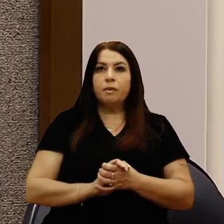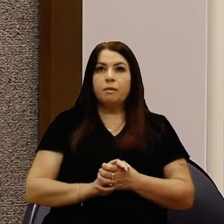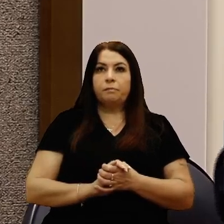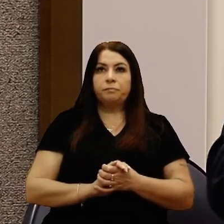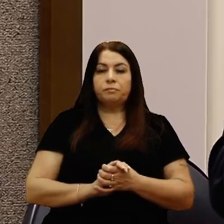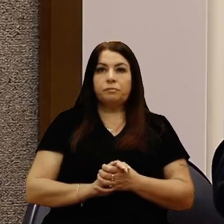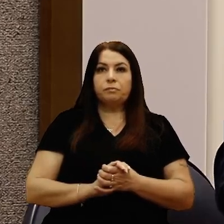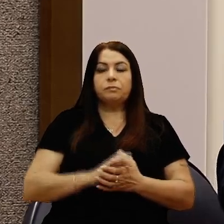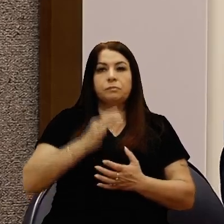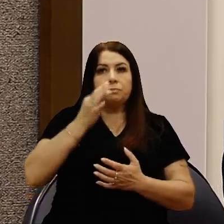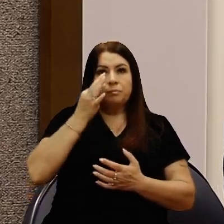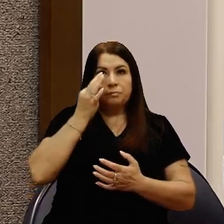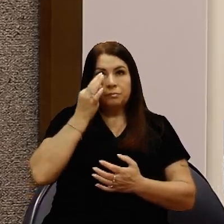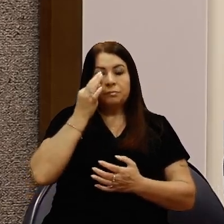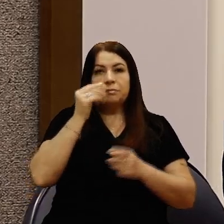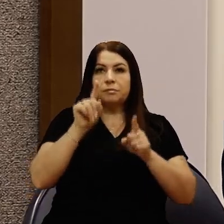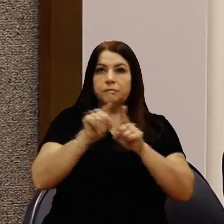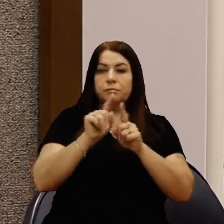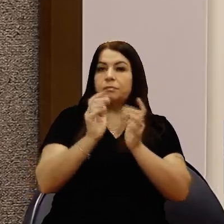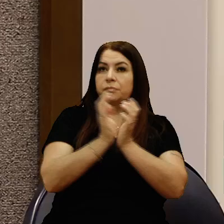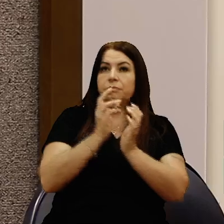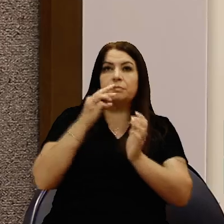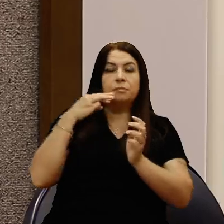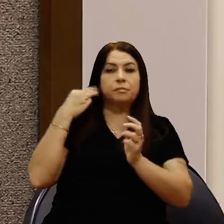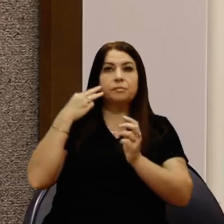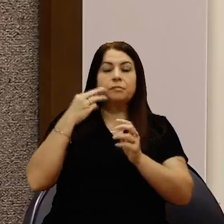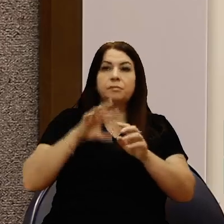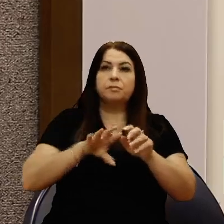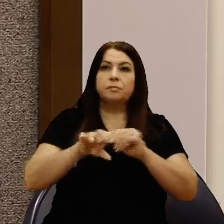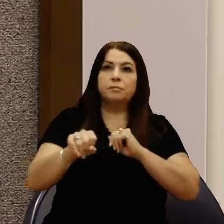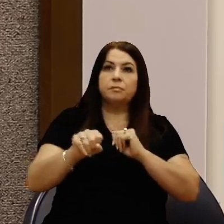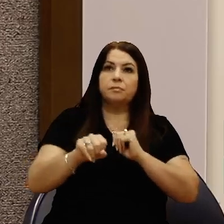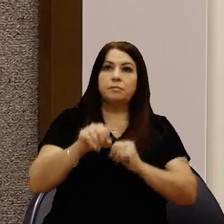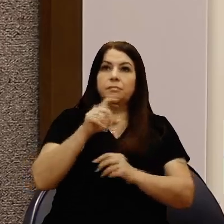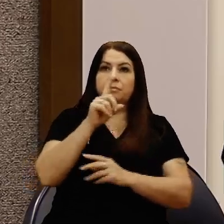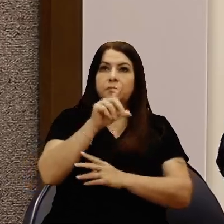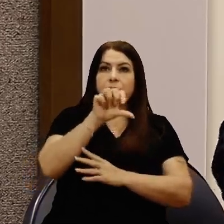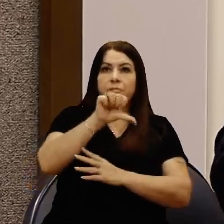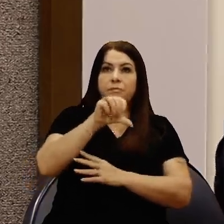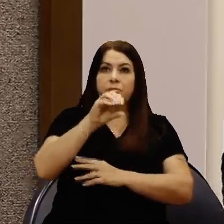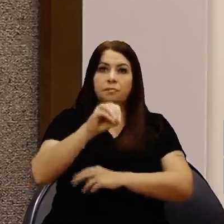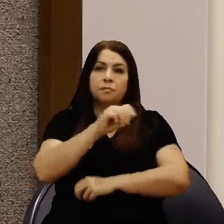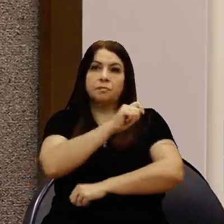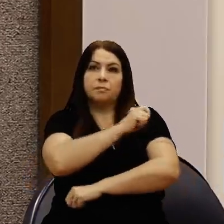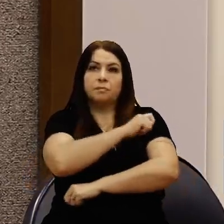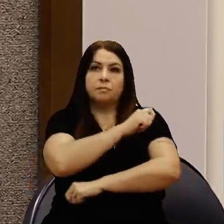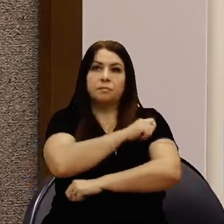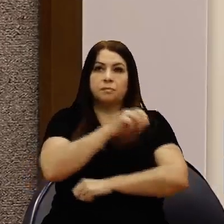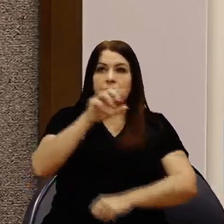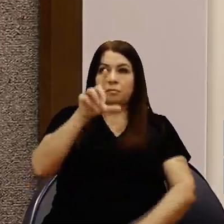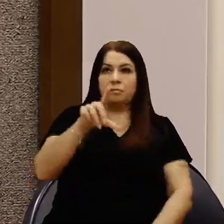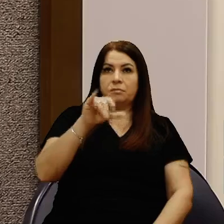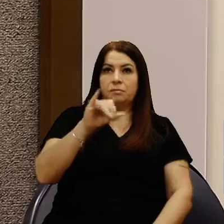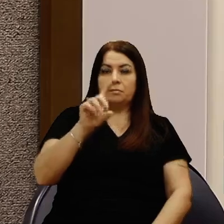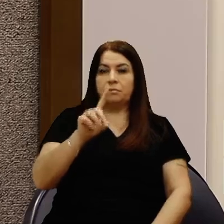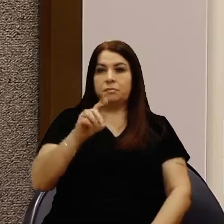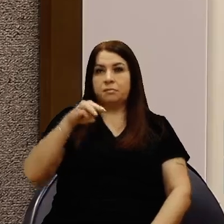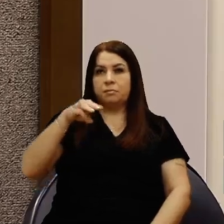com a presença também da nobre colega Marisol, tivemos a formatura de 190 alunos de Lida e Metrologia.